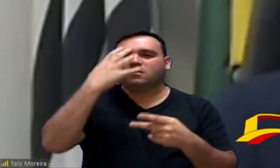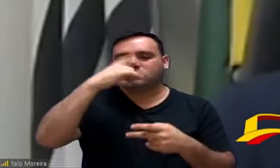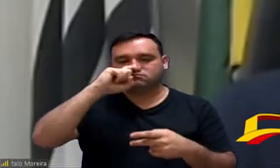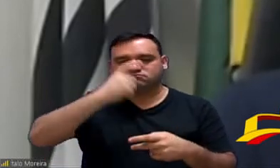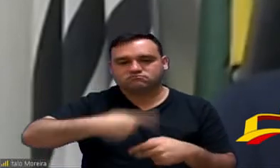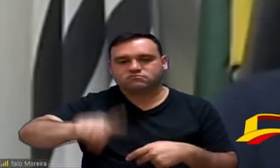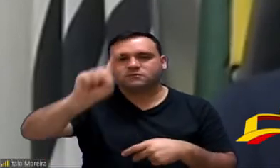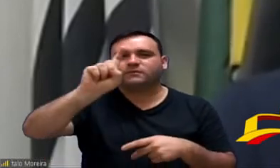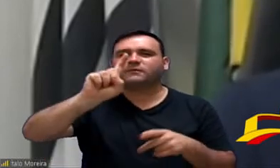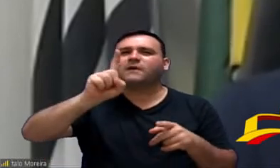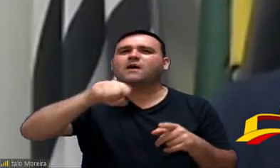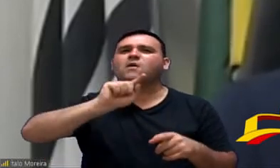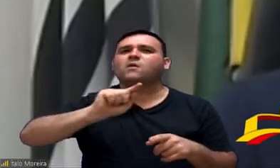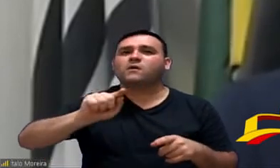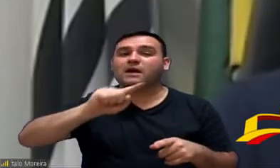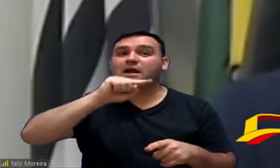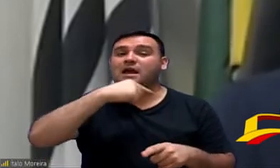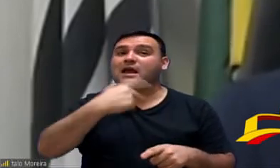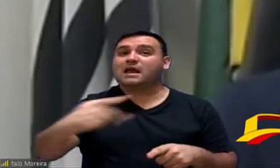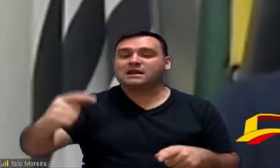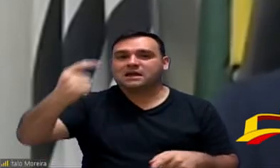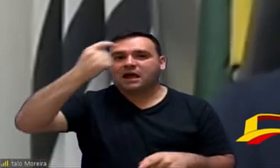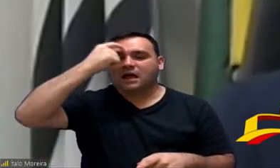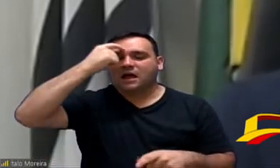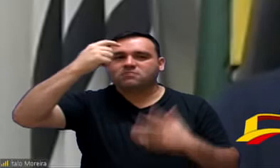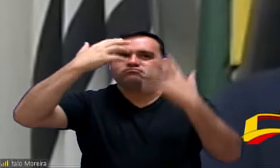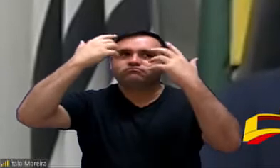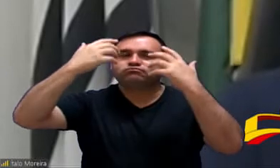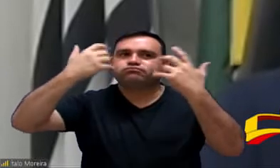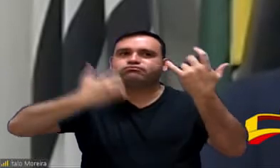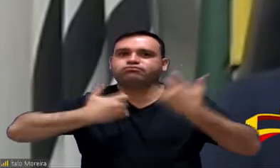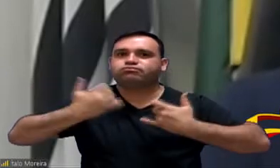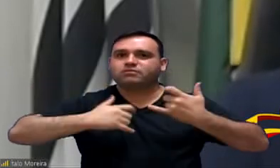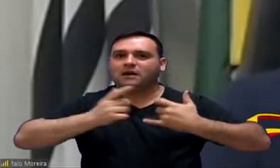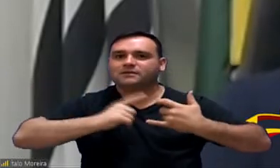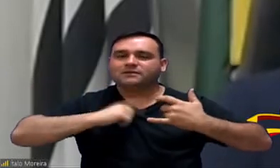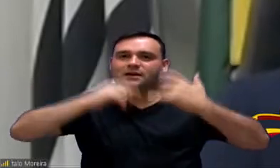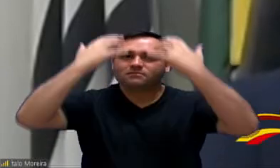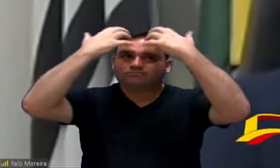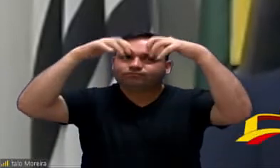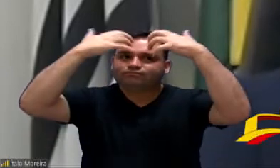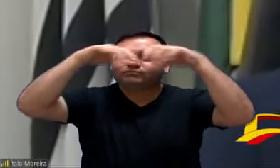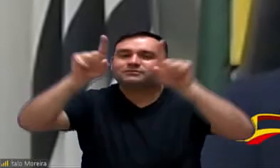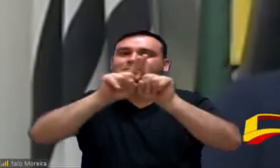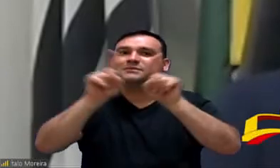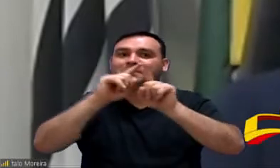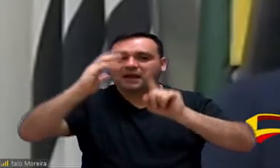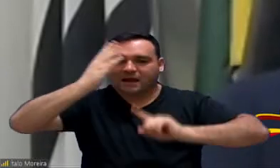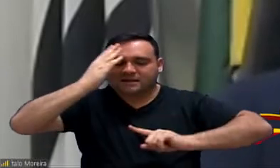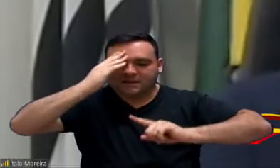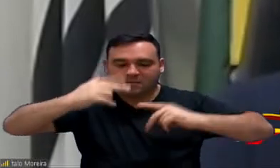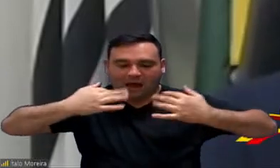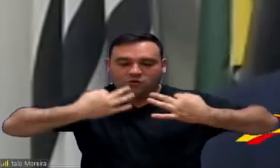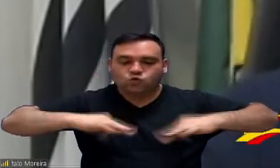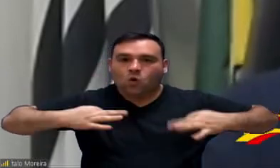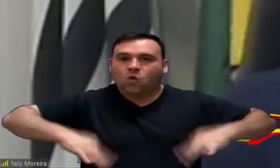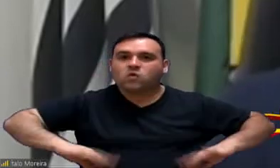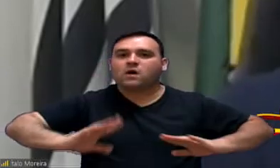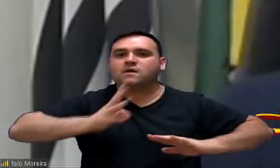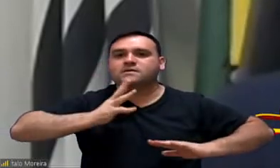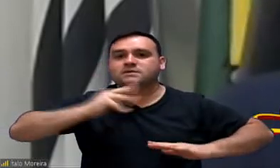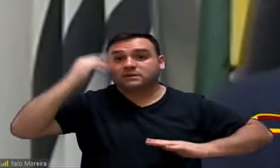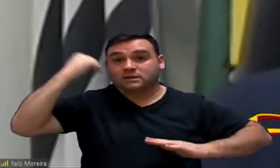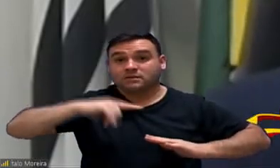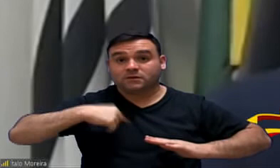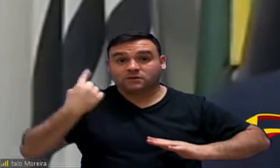espécies, são inclusive autoconscientes, né? Mas, eles têm consciência da sua própria dor, né? Inclusive, a gente